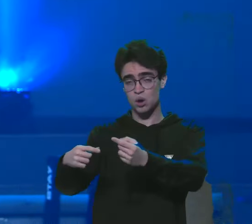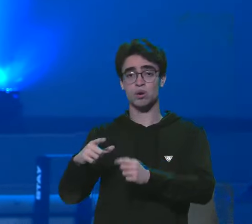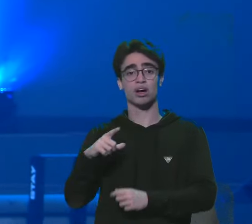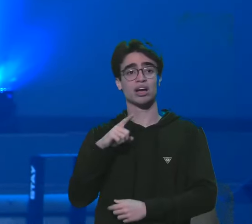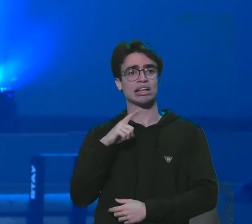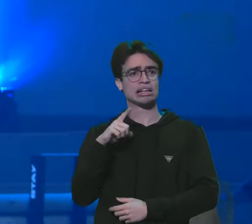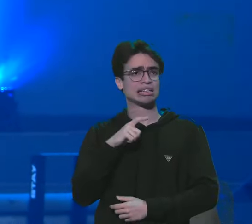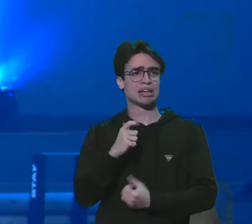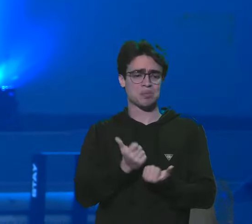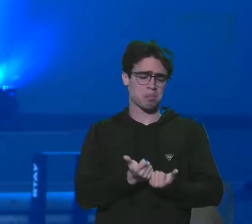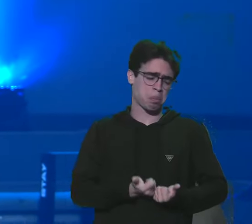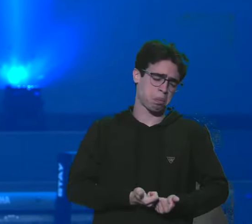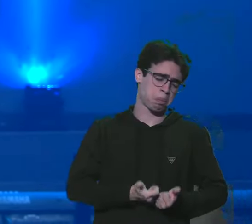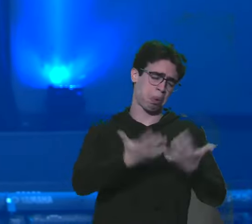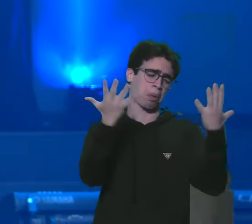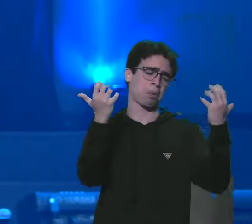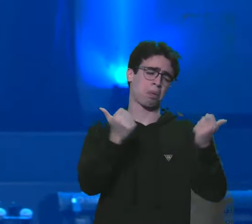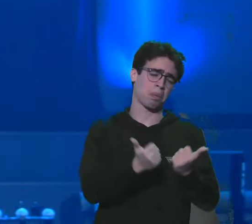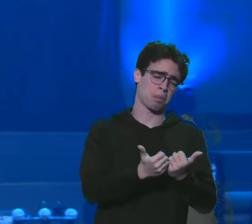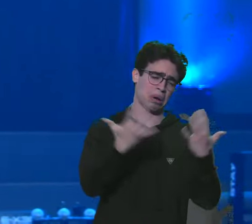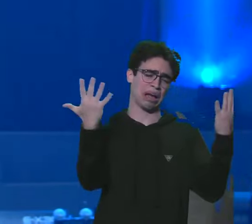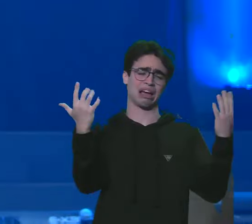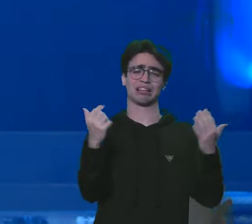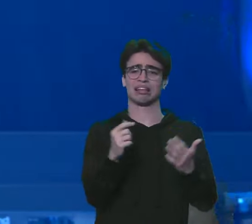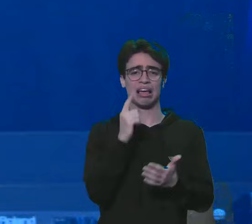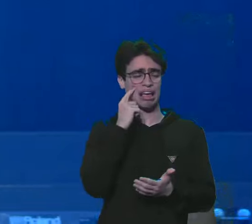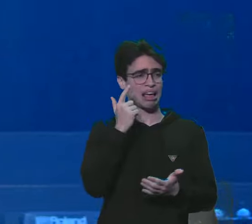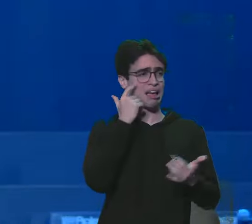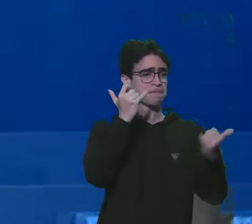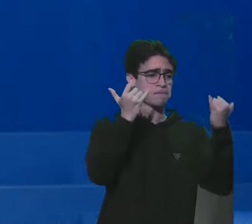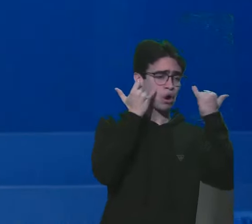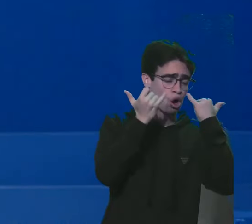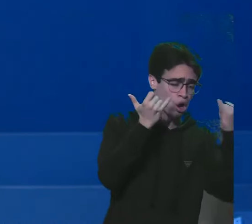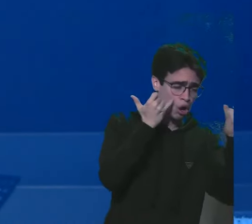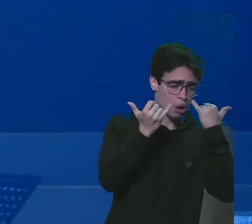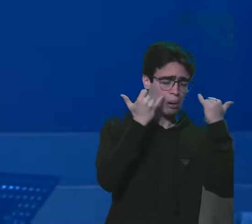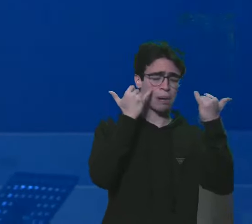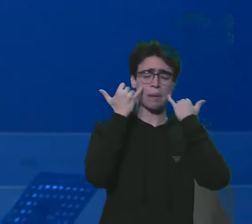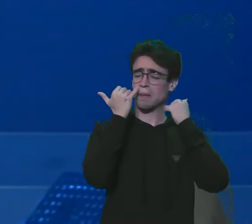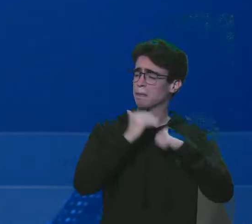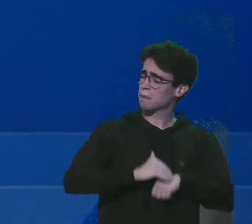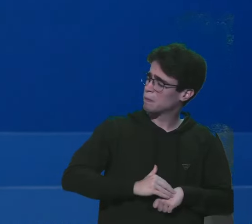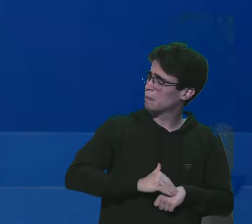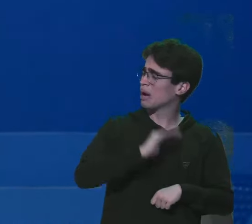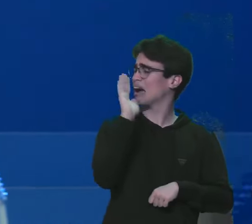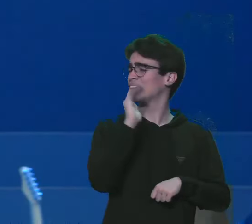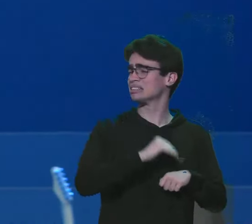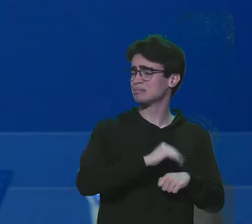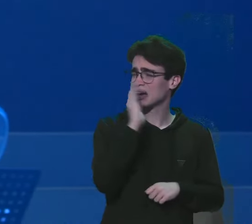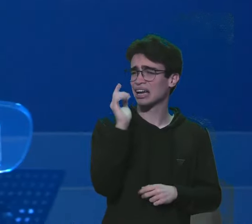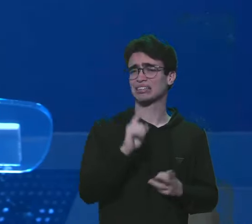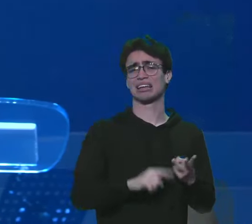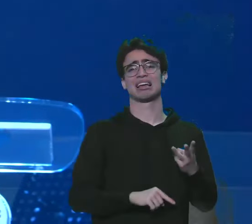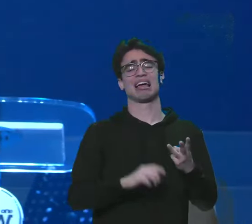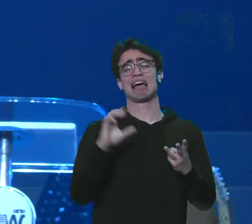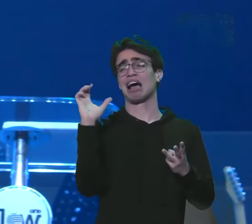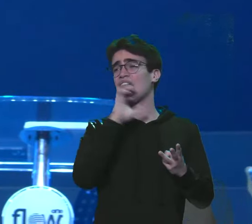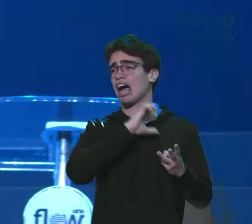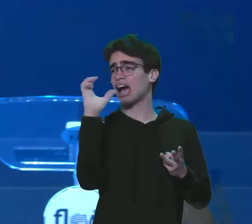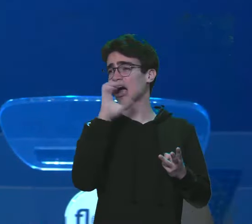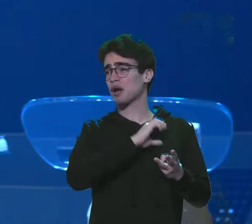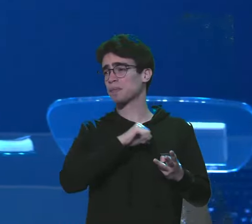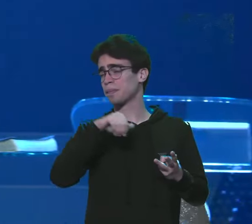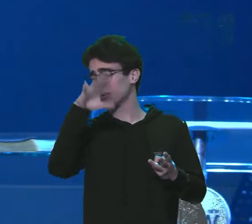acesso a entretenimento, que mais tem acesso a informação, que mais tem velocidade, que mais